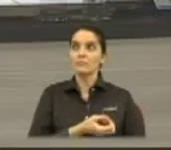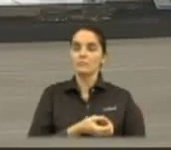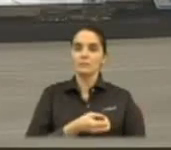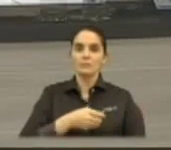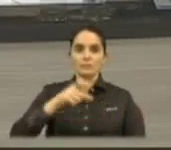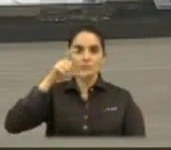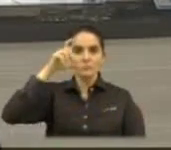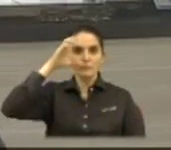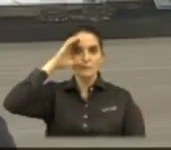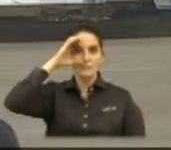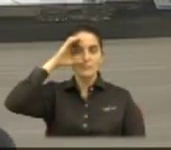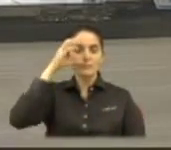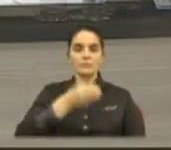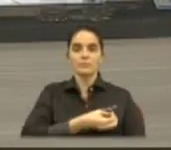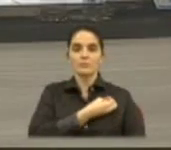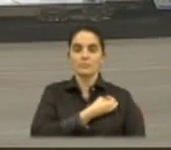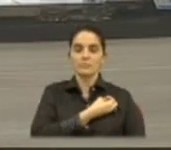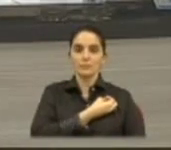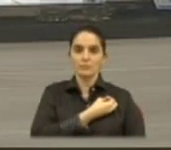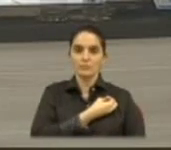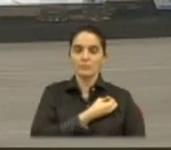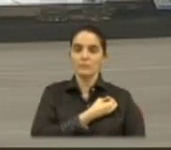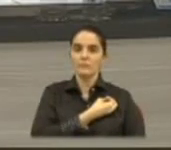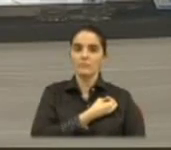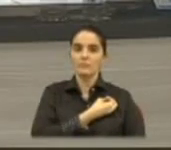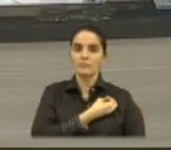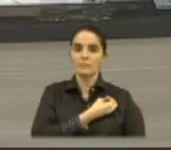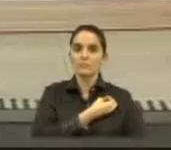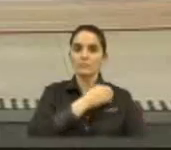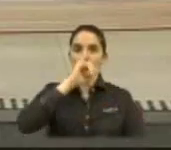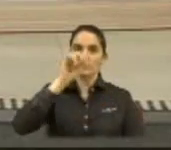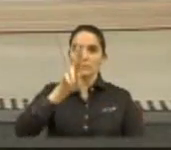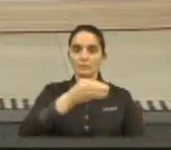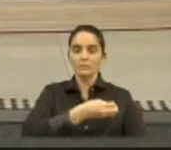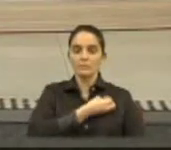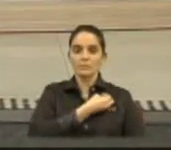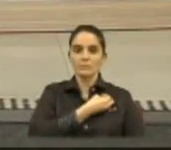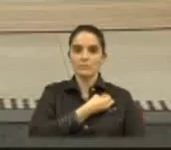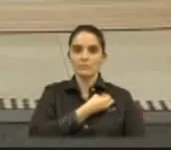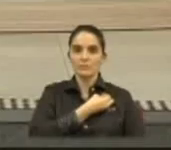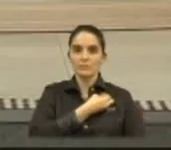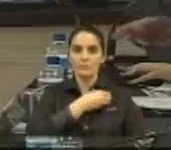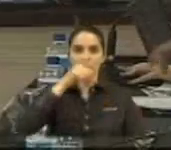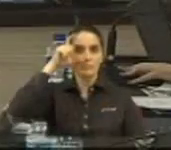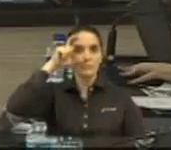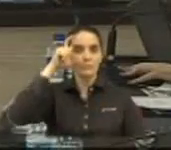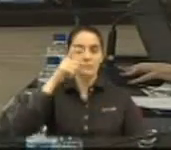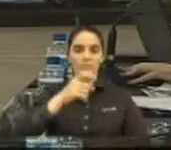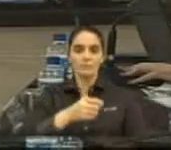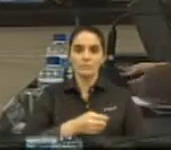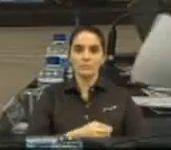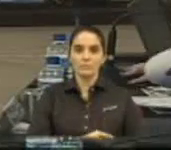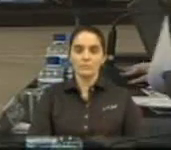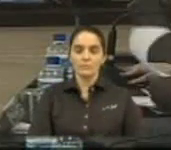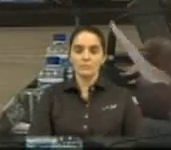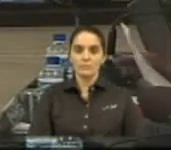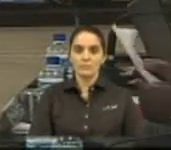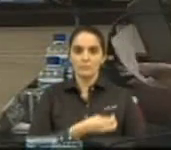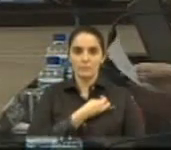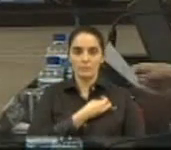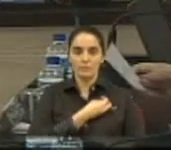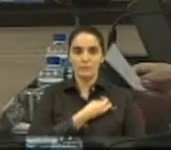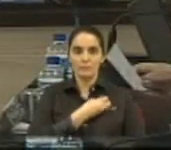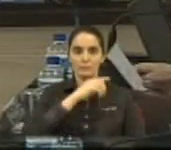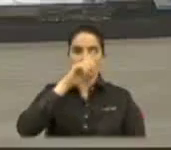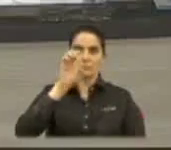José Couto de Jesus. Presente. José Eduardo Monteiro Júnior. Presente, excelência. José Farid Zaini. Presente.